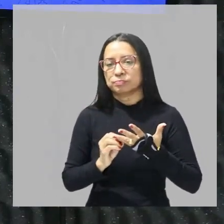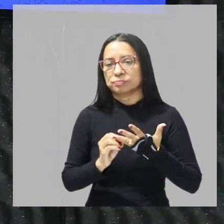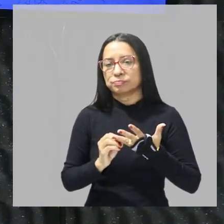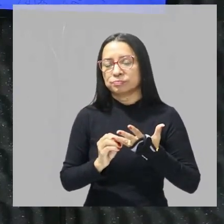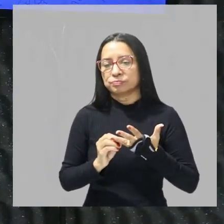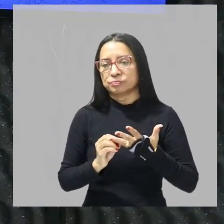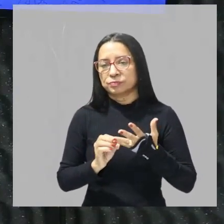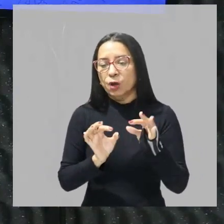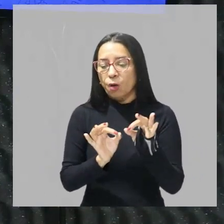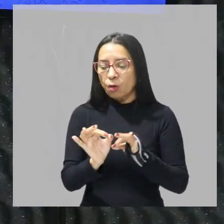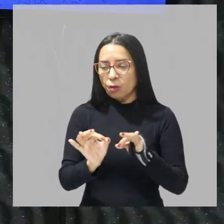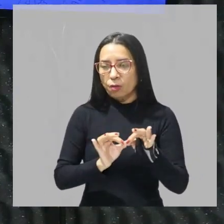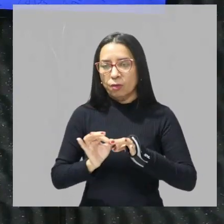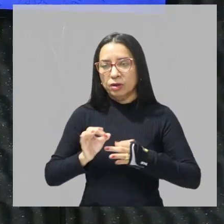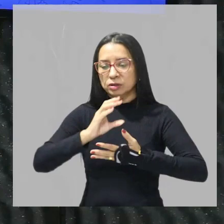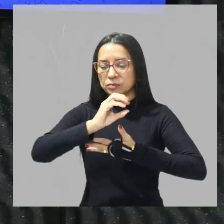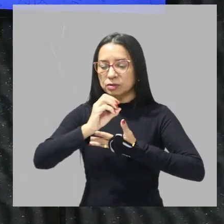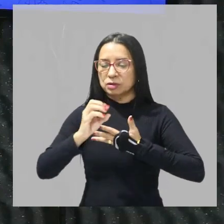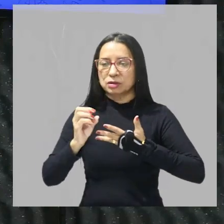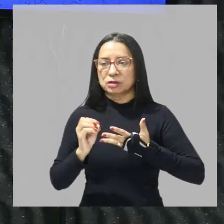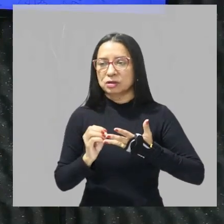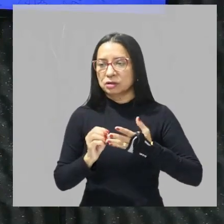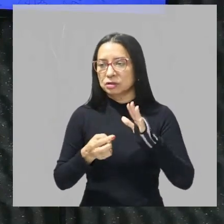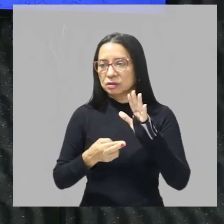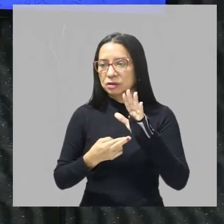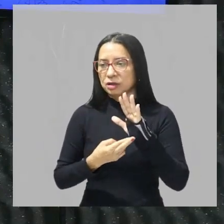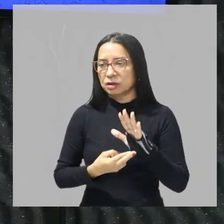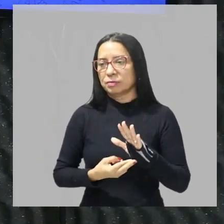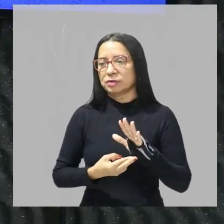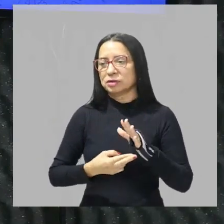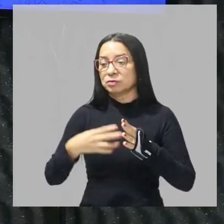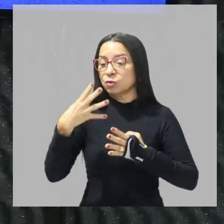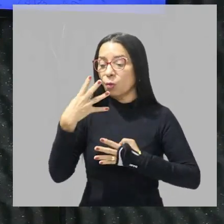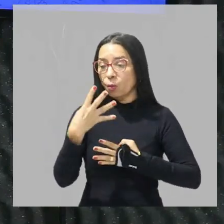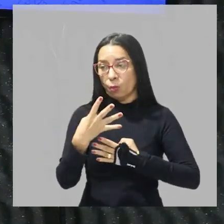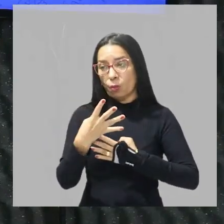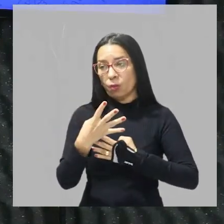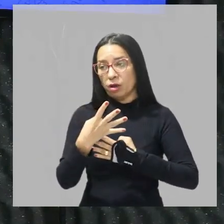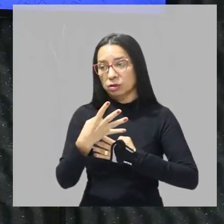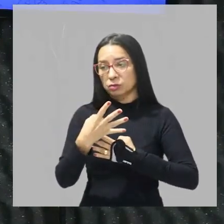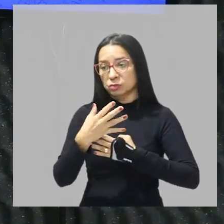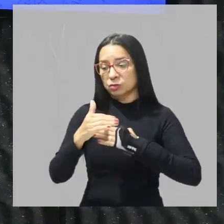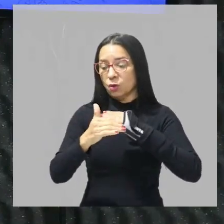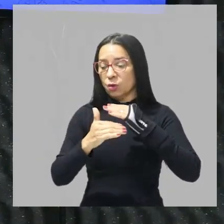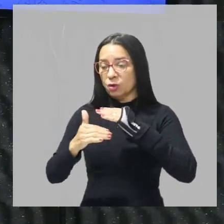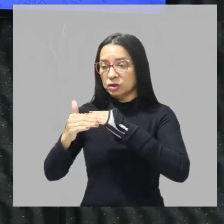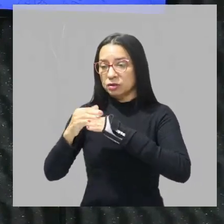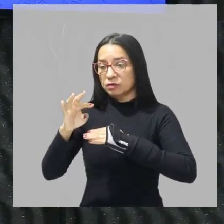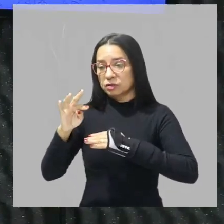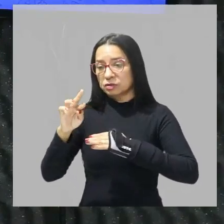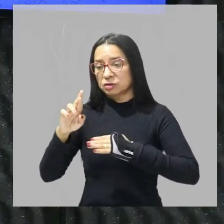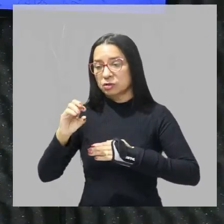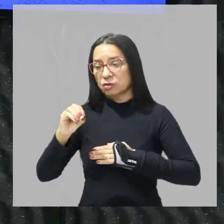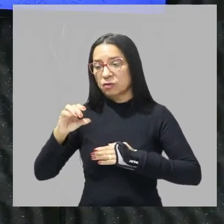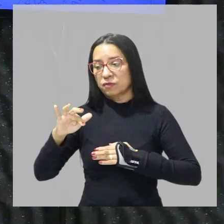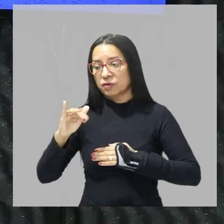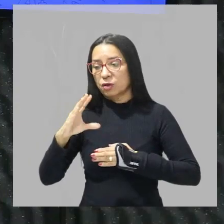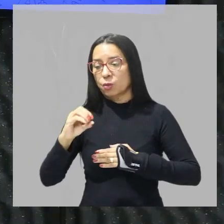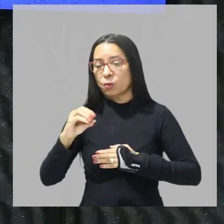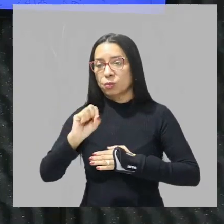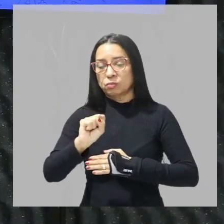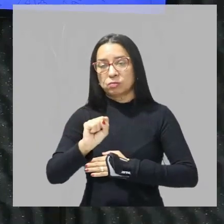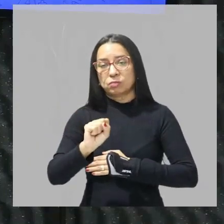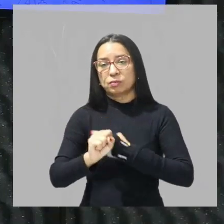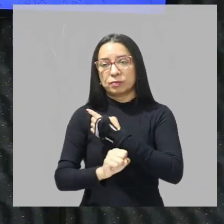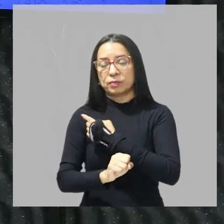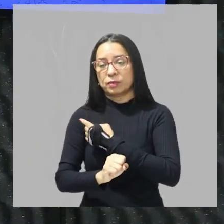pedindo? Esquematize uma cadeia alimentar que representa 4 níveis tróficos. Então eu pego aqui a nossa cadeia alimentar